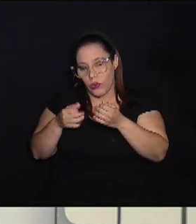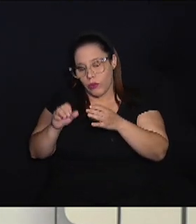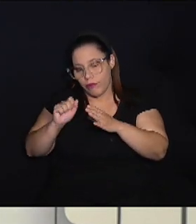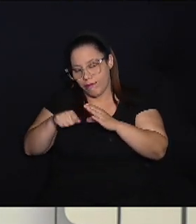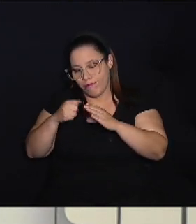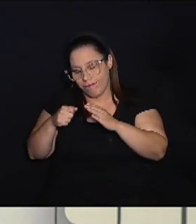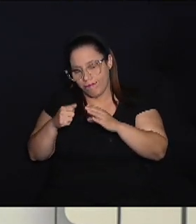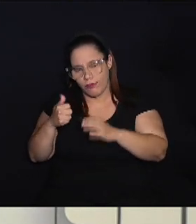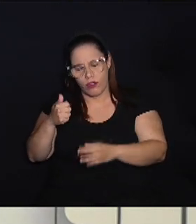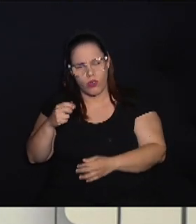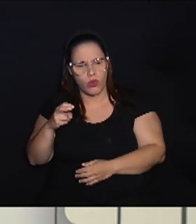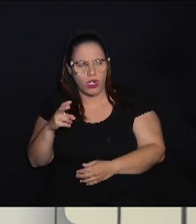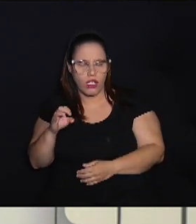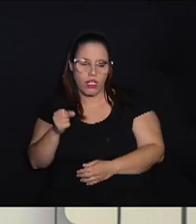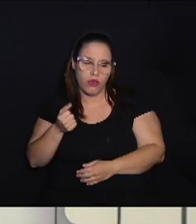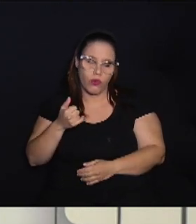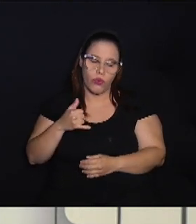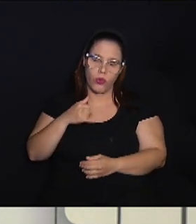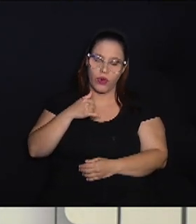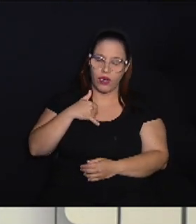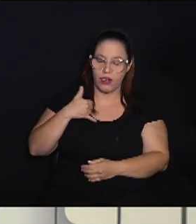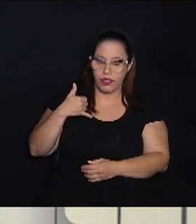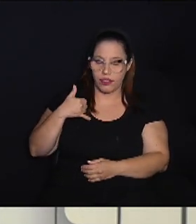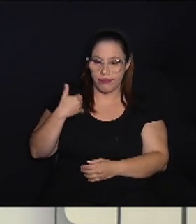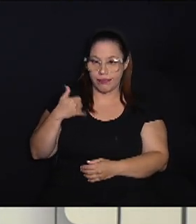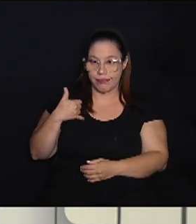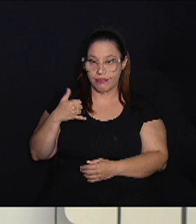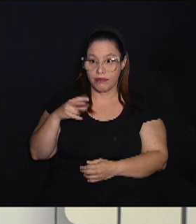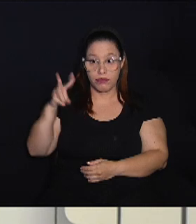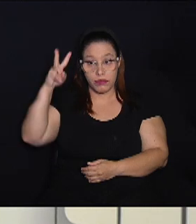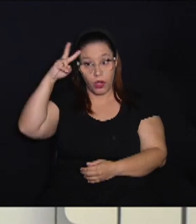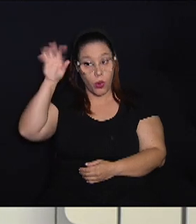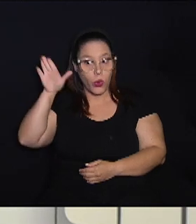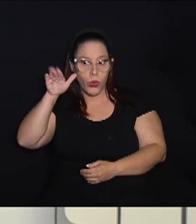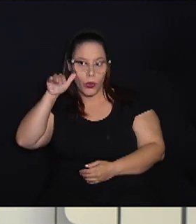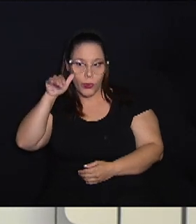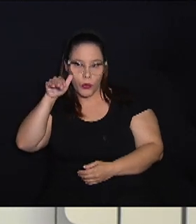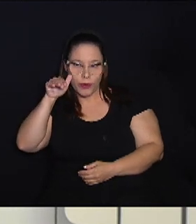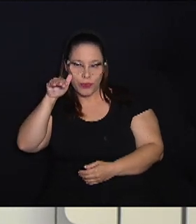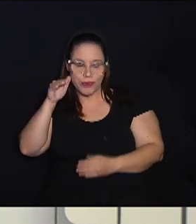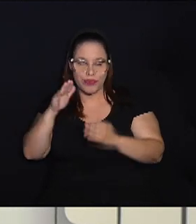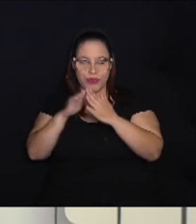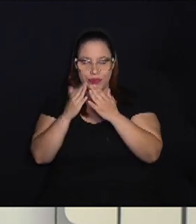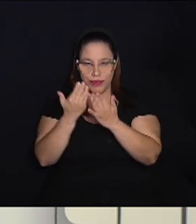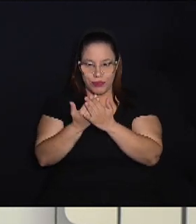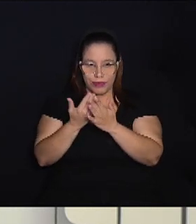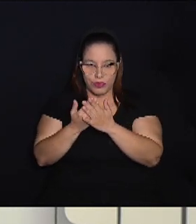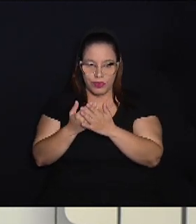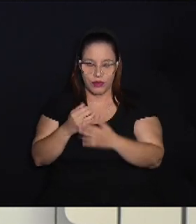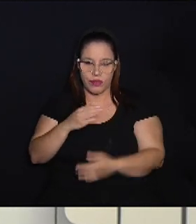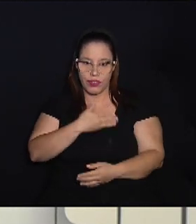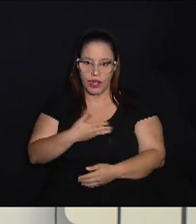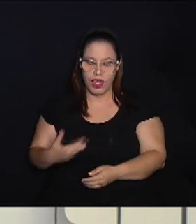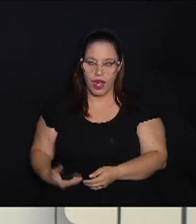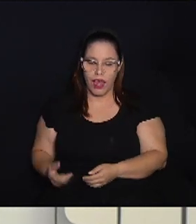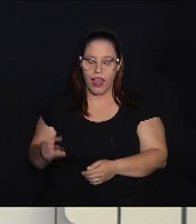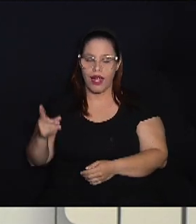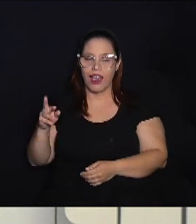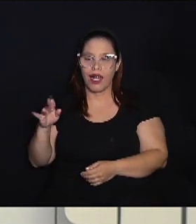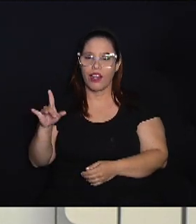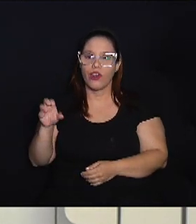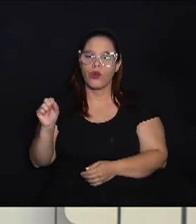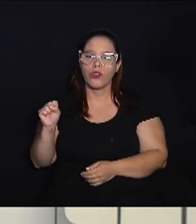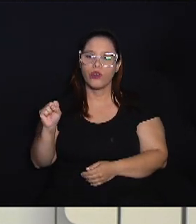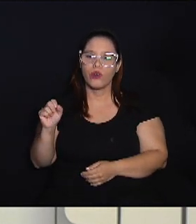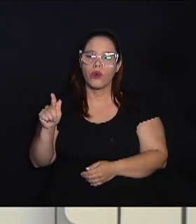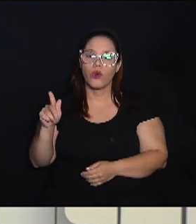de Campinas, você vai conferir a história e as curiosidades sobre a Escola Estadual Carlos Gomes. O prédio, que tem